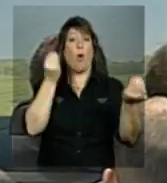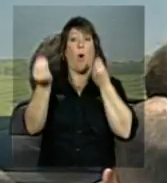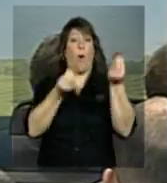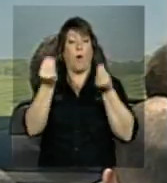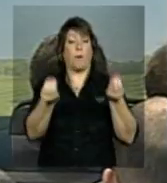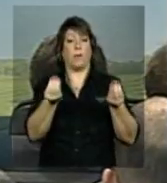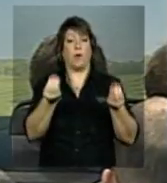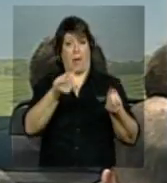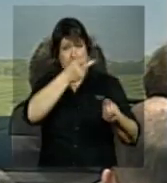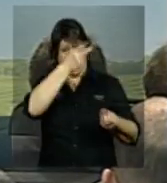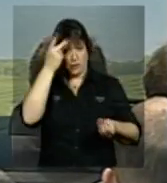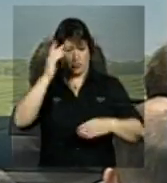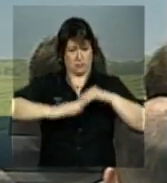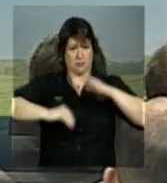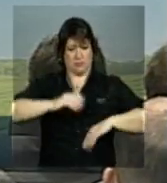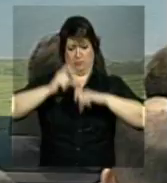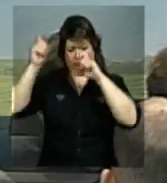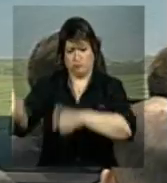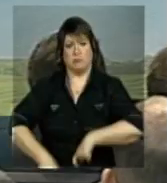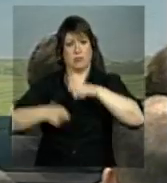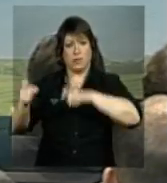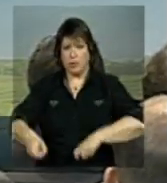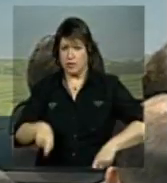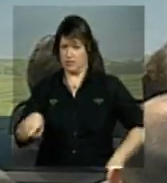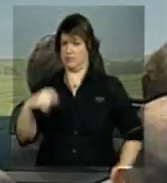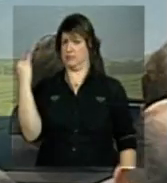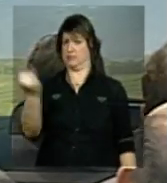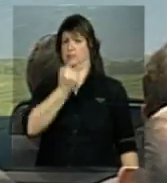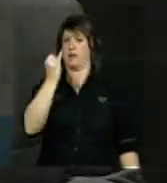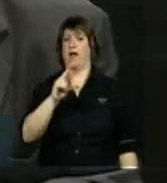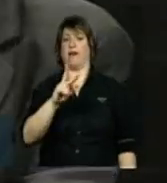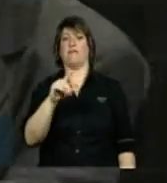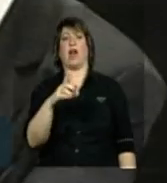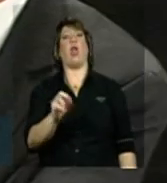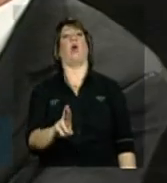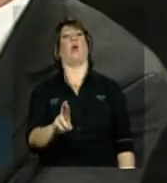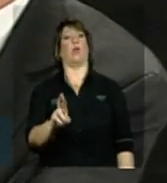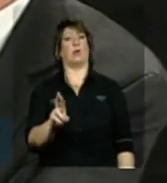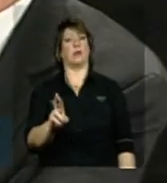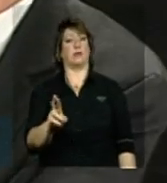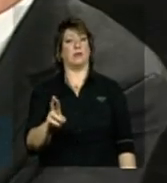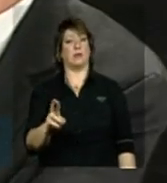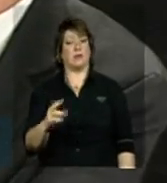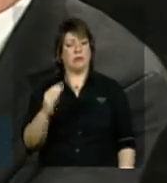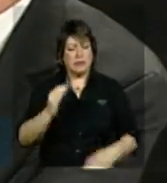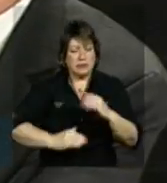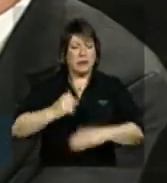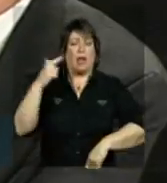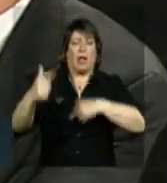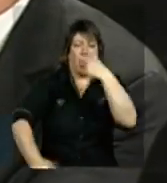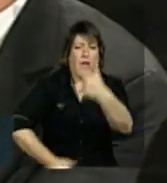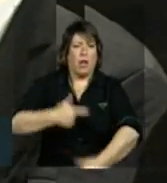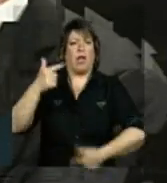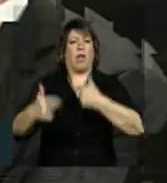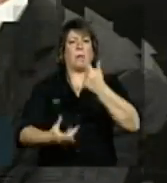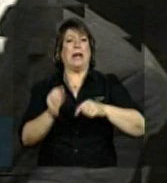homens que trabalhavam, e trabalhavam muito, com poucas ferramentas, para que o Brasil pudesse crescer.